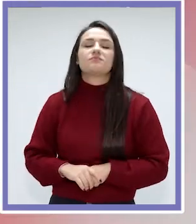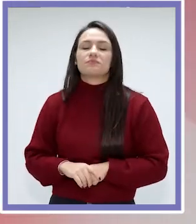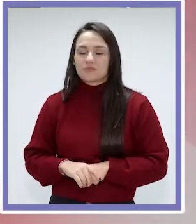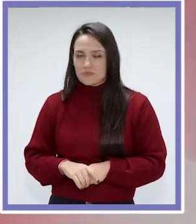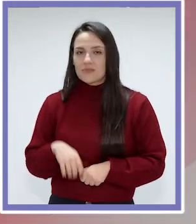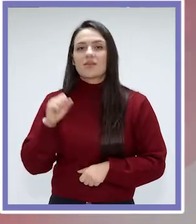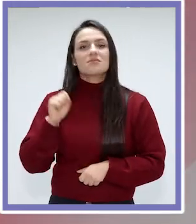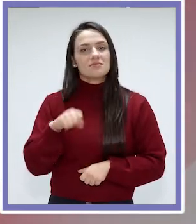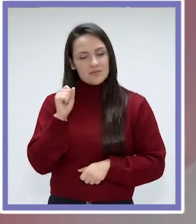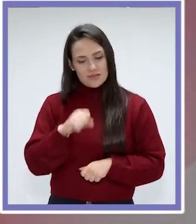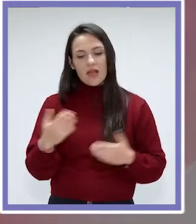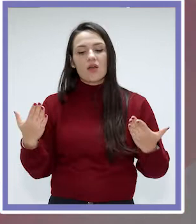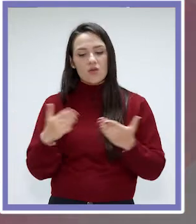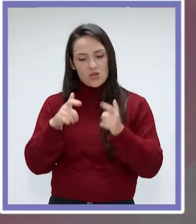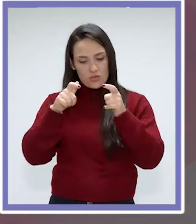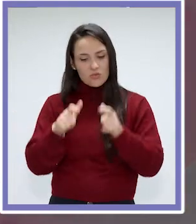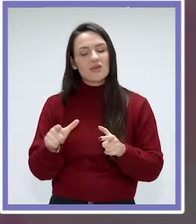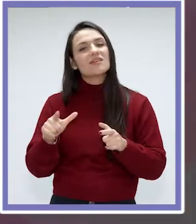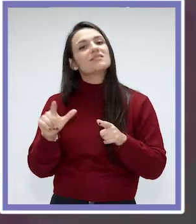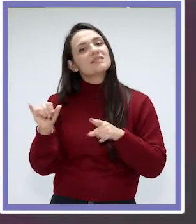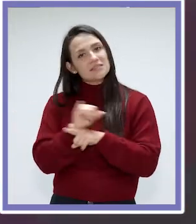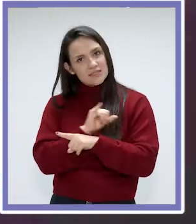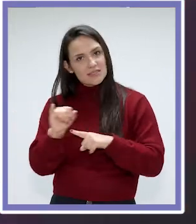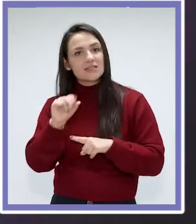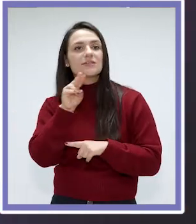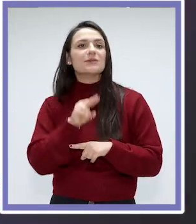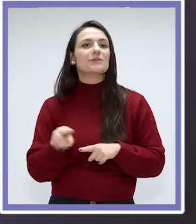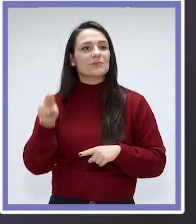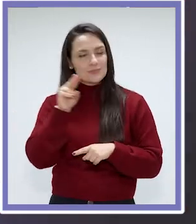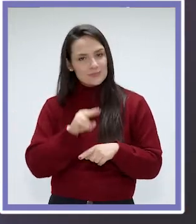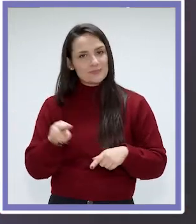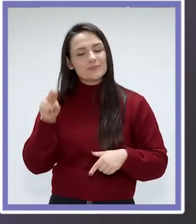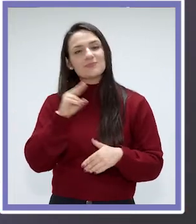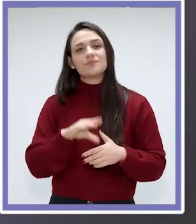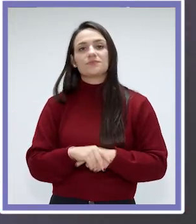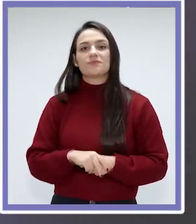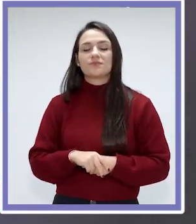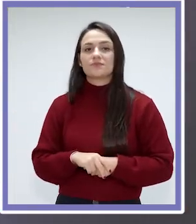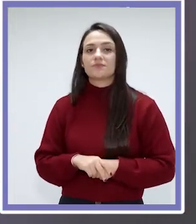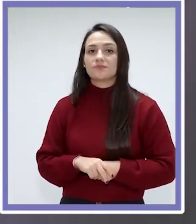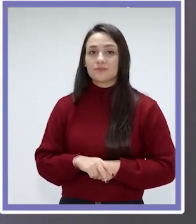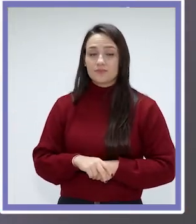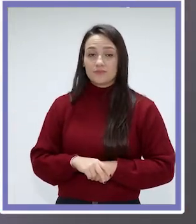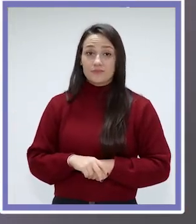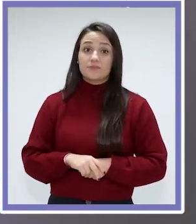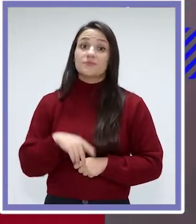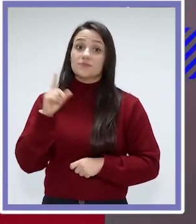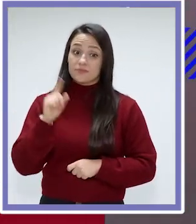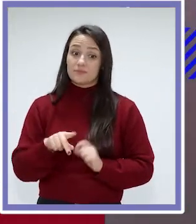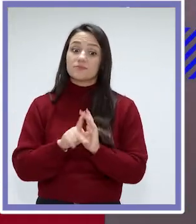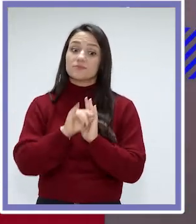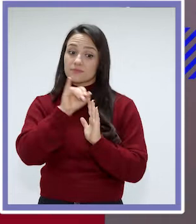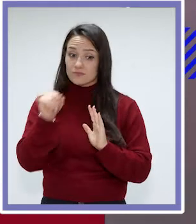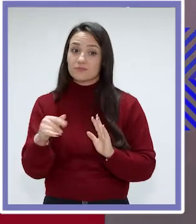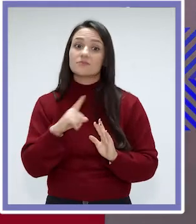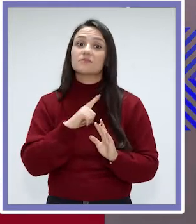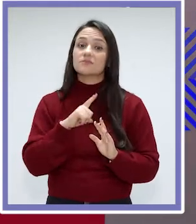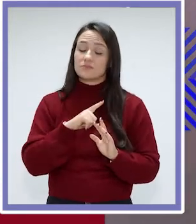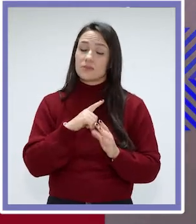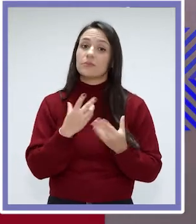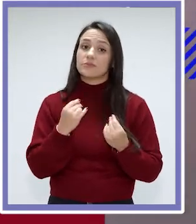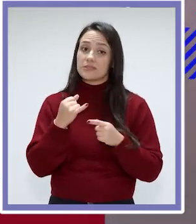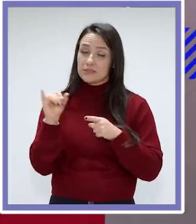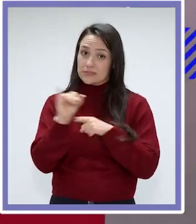posição estratégica que o Estado de Mato Grosso do Sul começa a ocupar com isso, né? Eu comecei falando que é um grande projeto